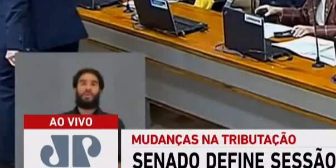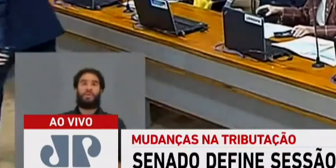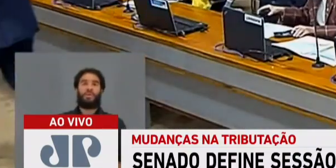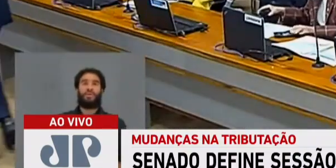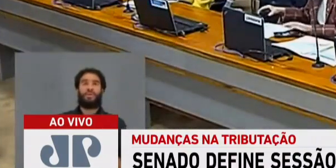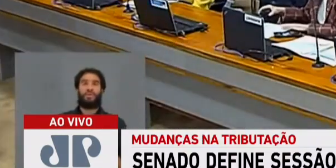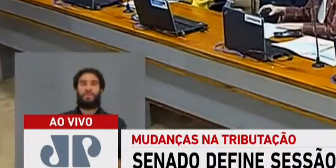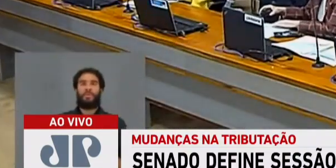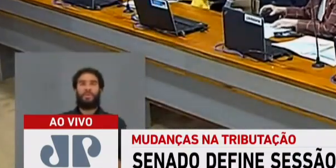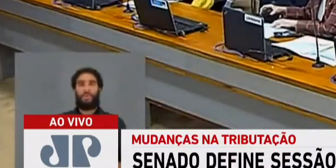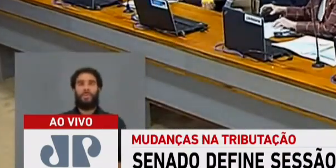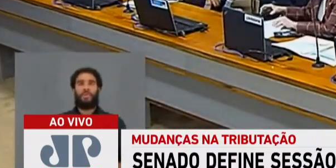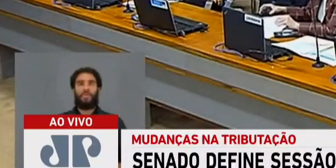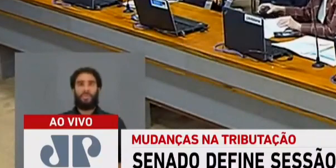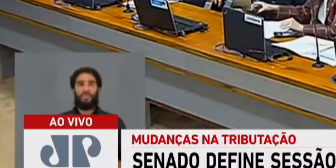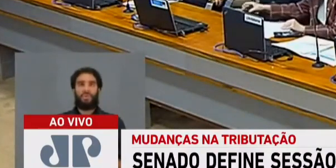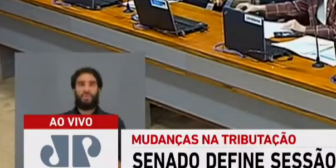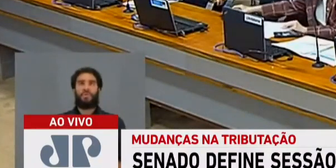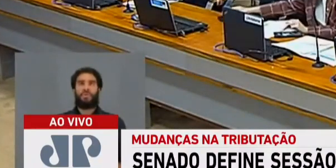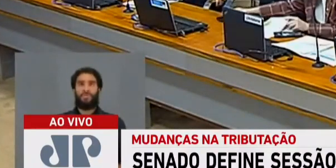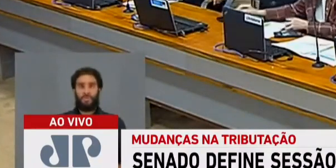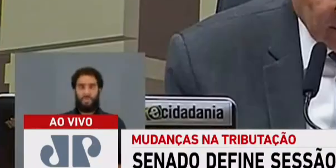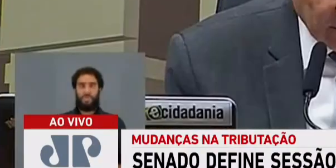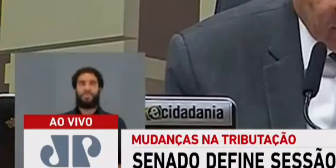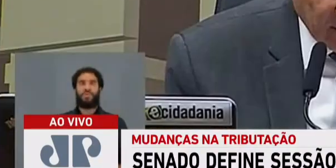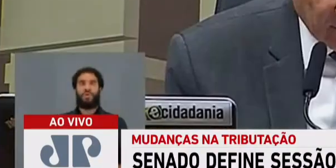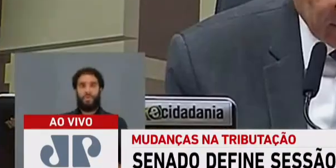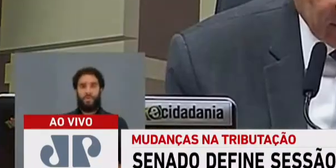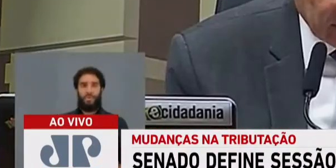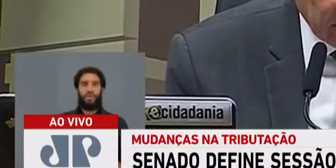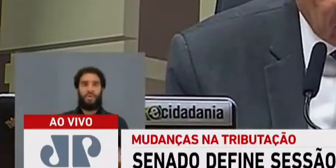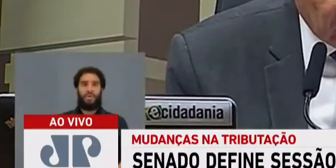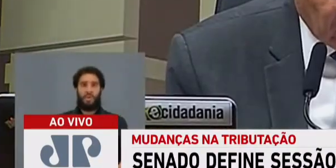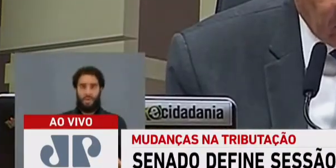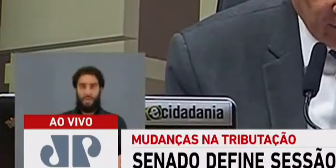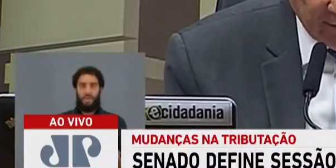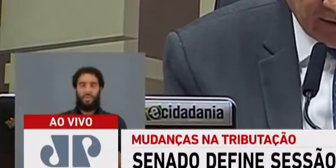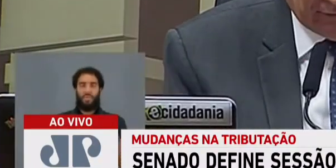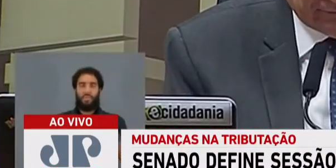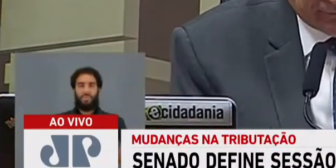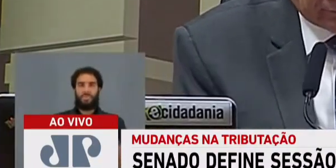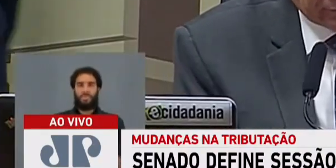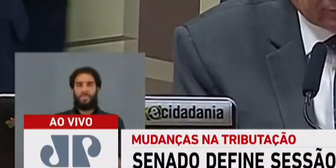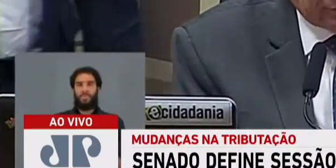acompanhar algo em torno de 6 a 8 audiências temáticas. Na semana que vem,